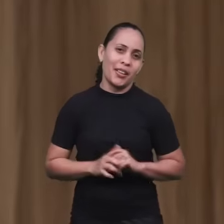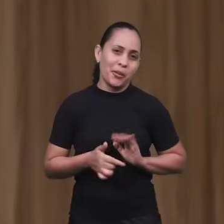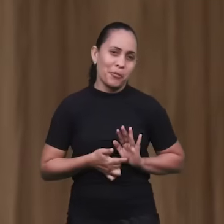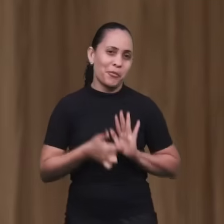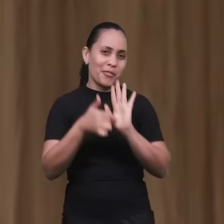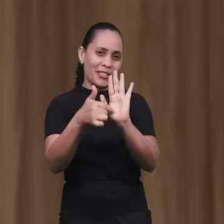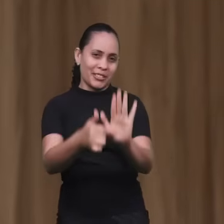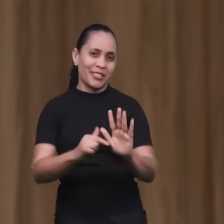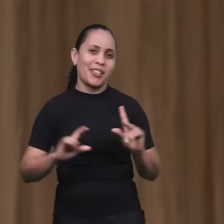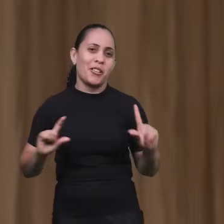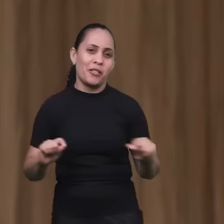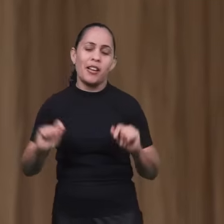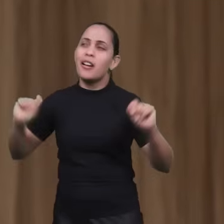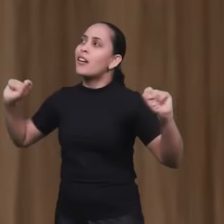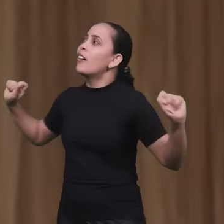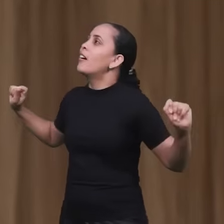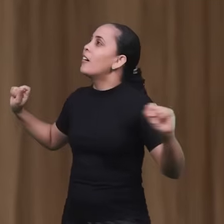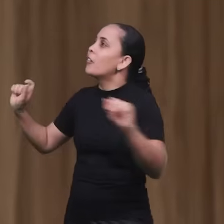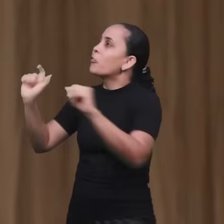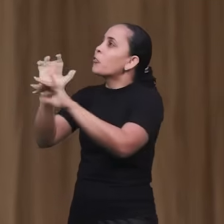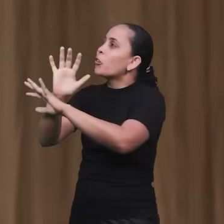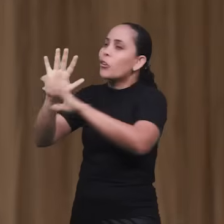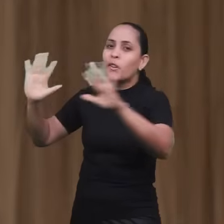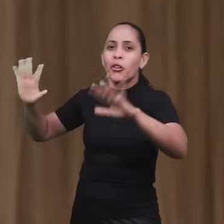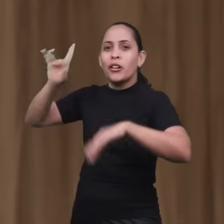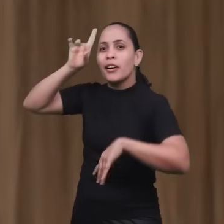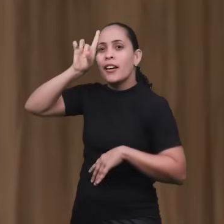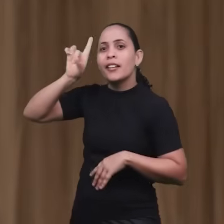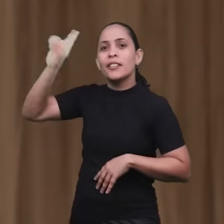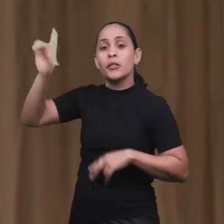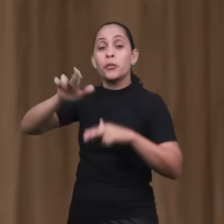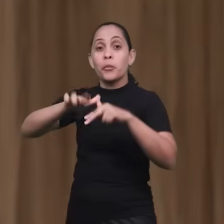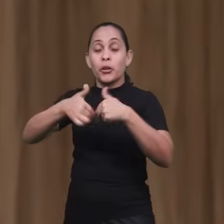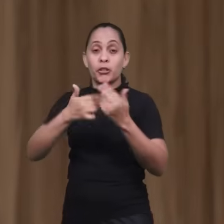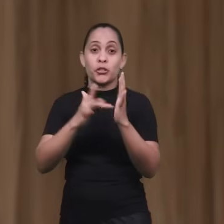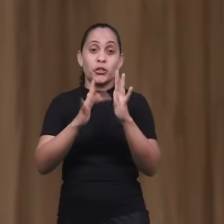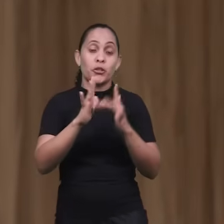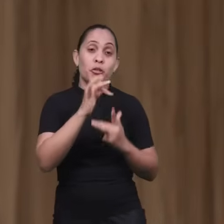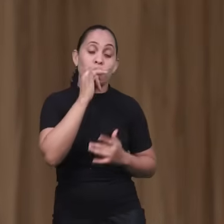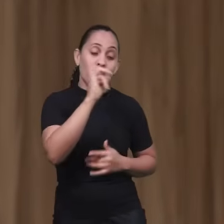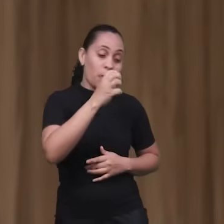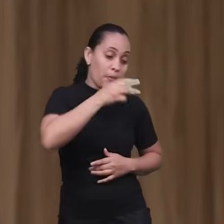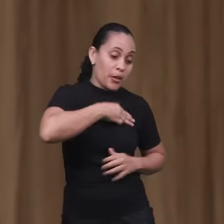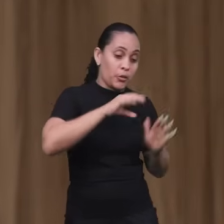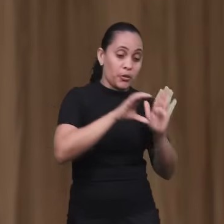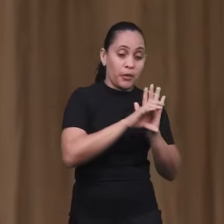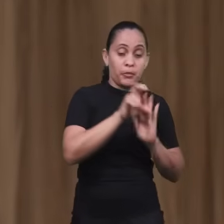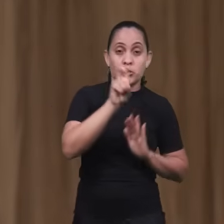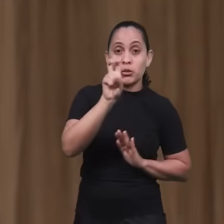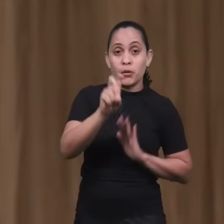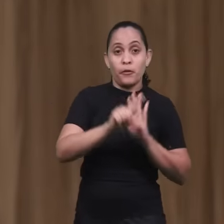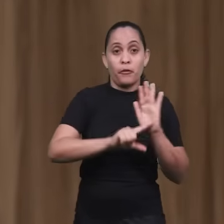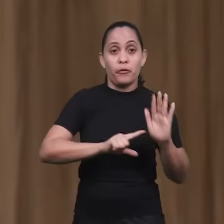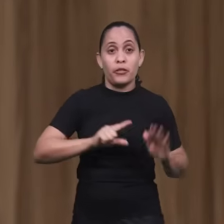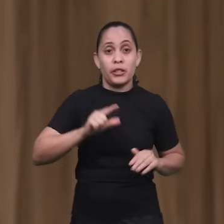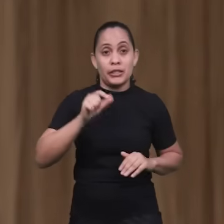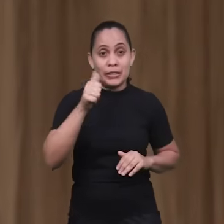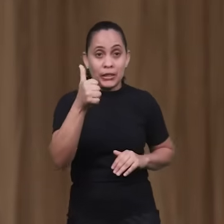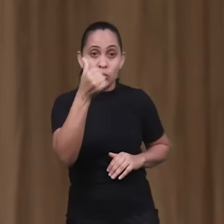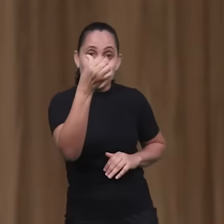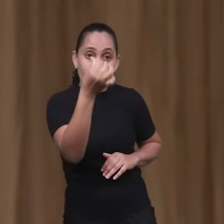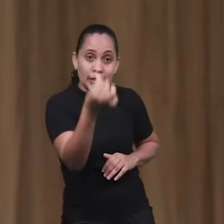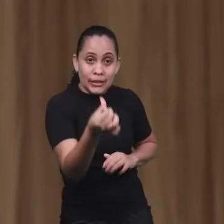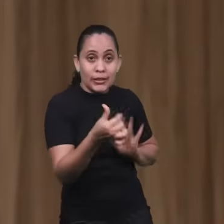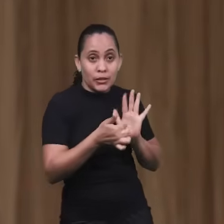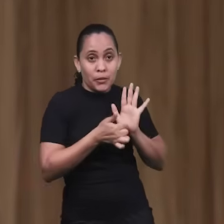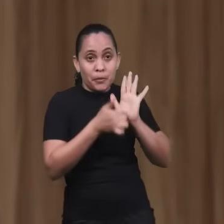dificuldade em compreender que a finalidade é trazer a glória a Deus. Por isso